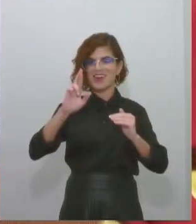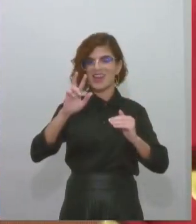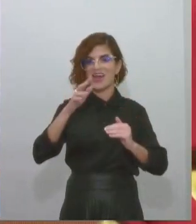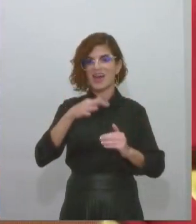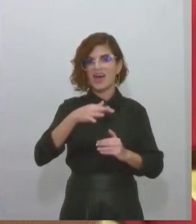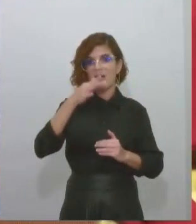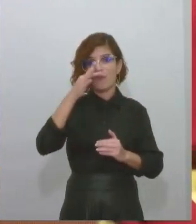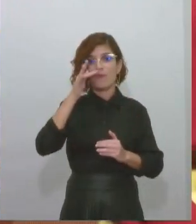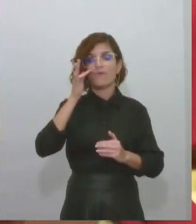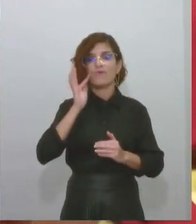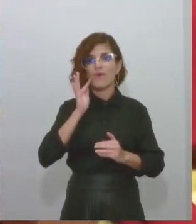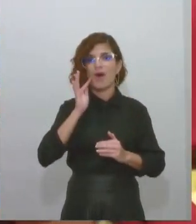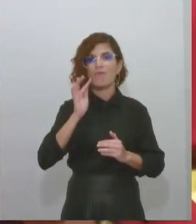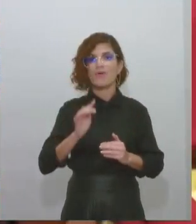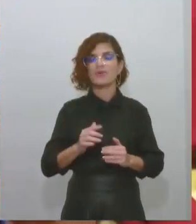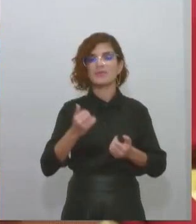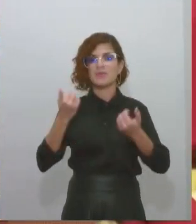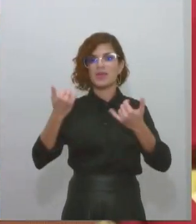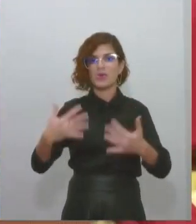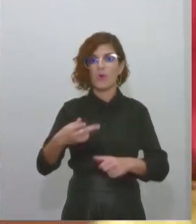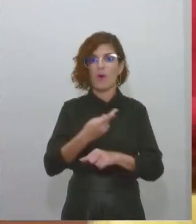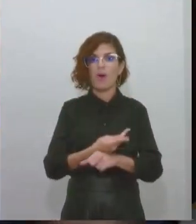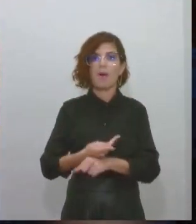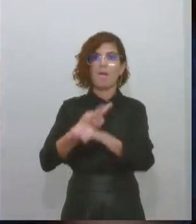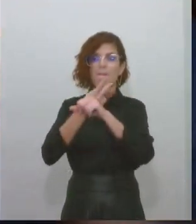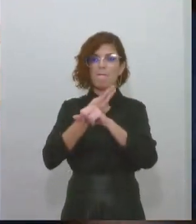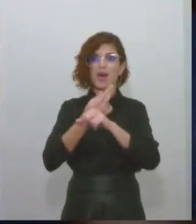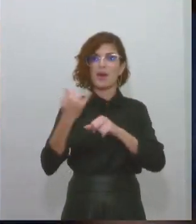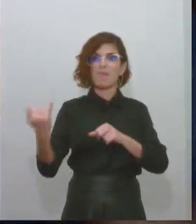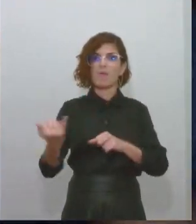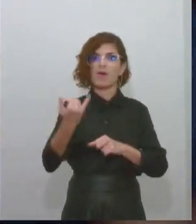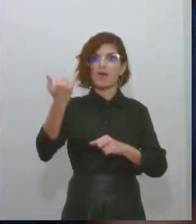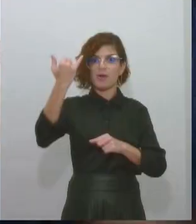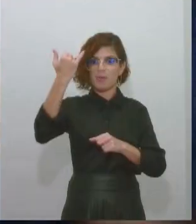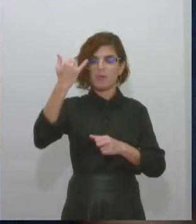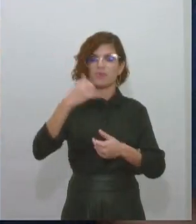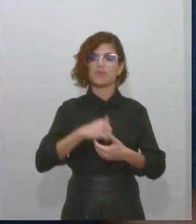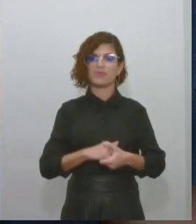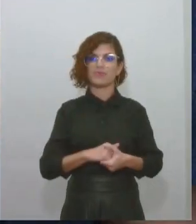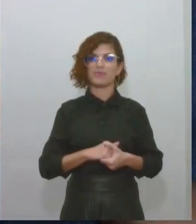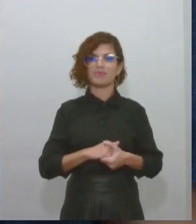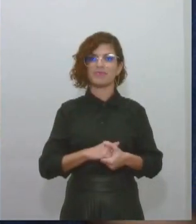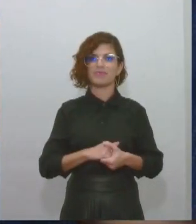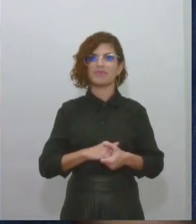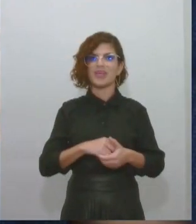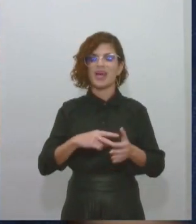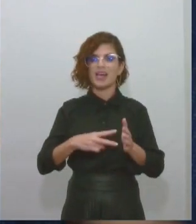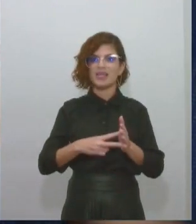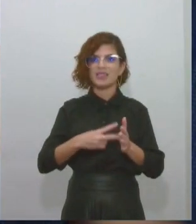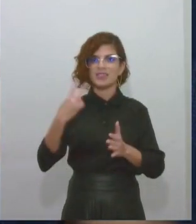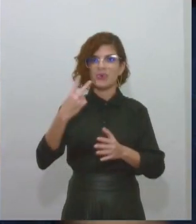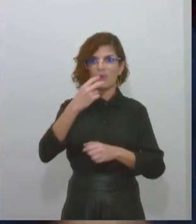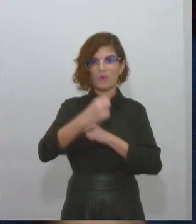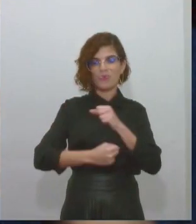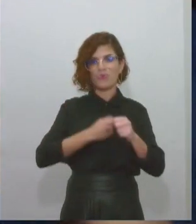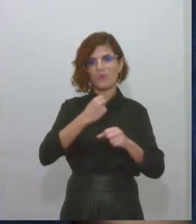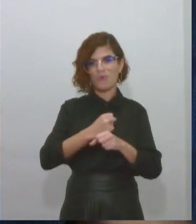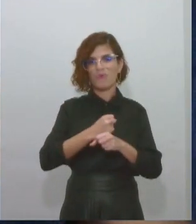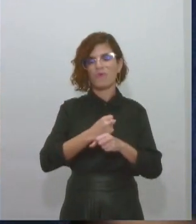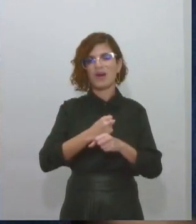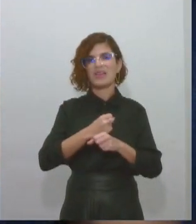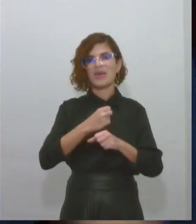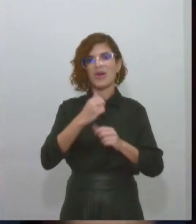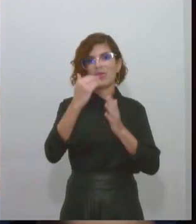Destaque 2024 e Educação Nota 10. Segundo ano do programa Nota 10, um programa que premia as escolas